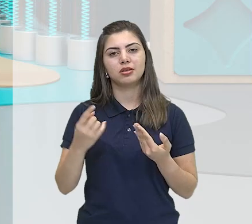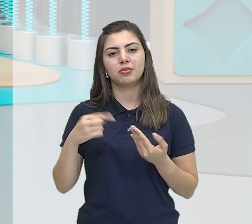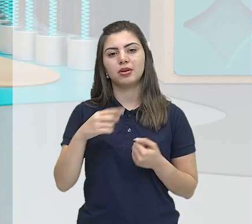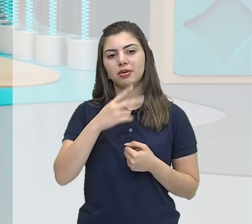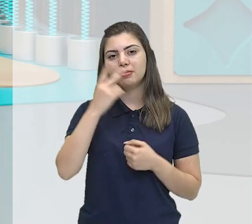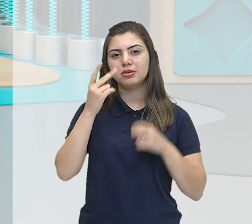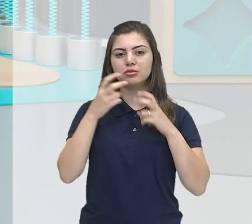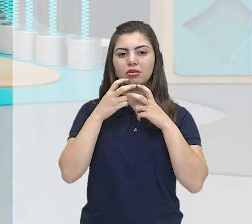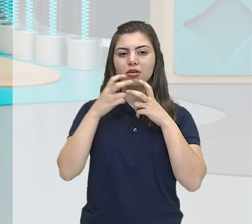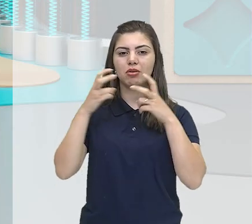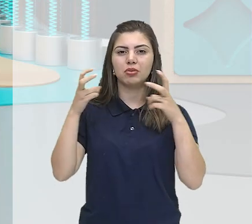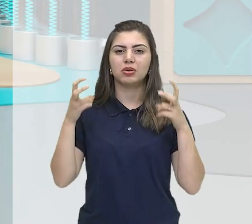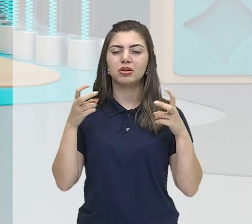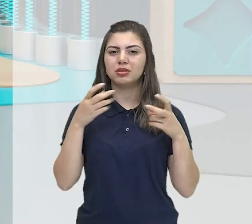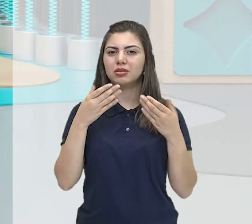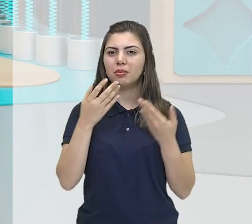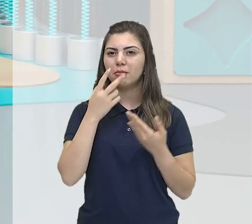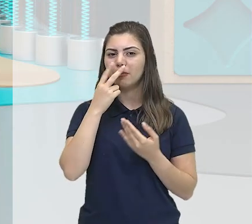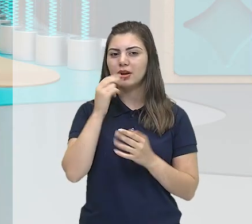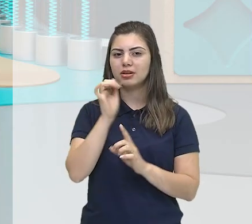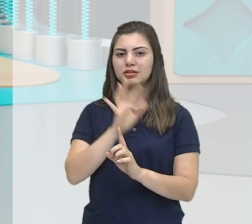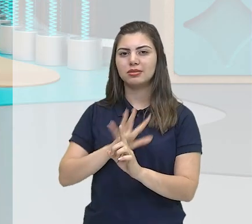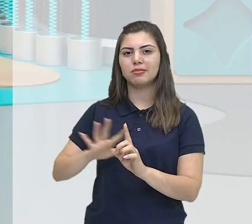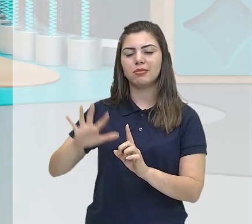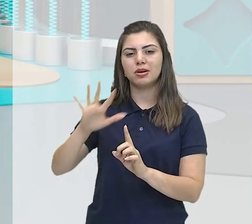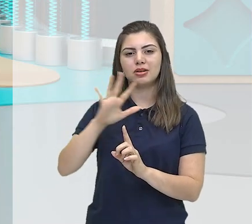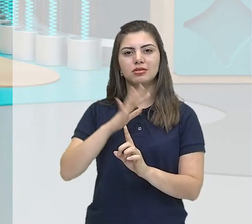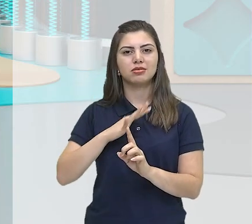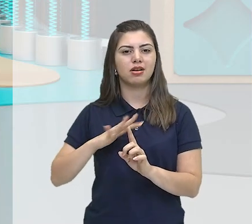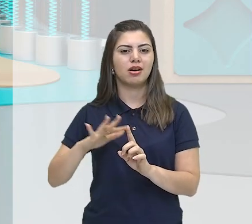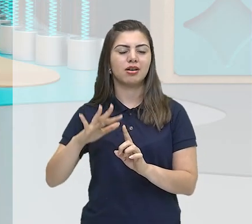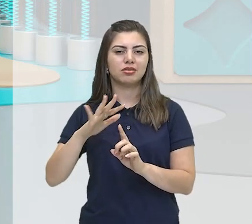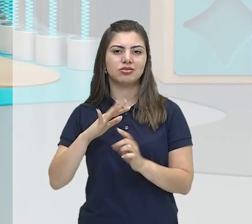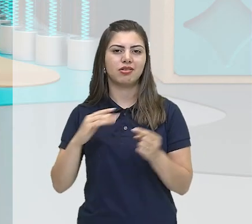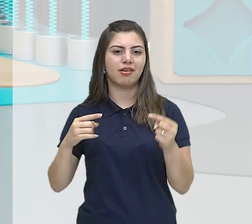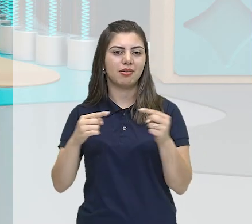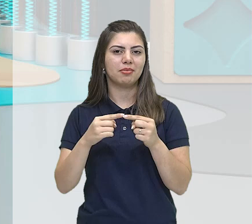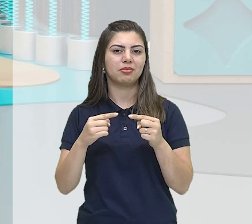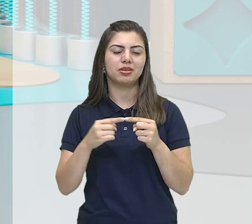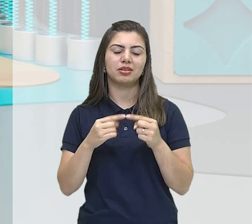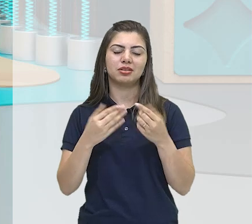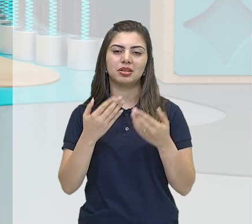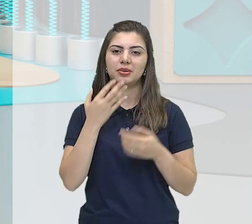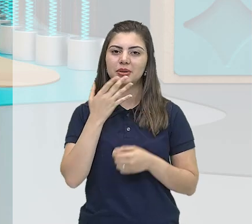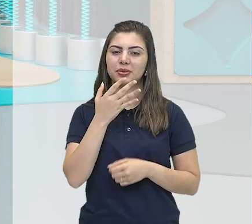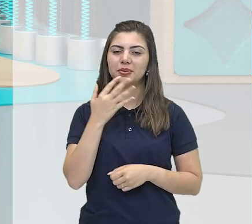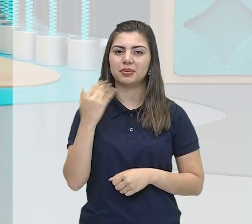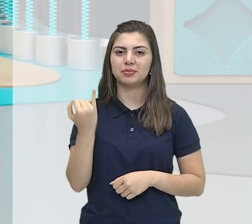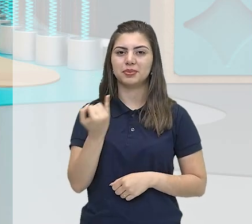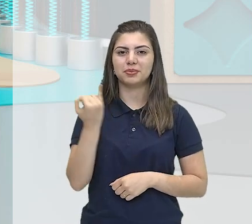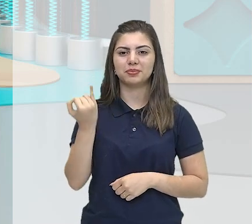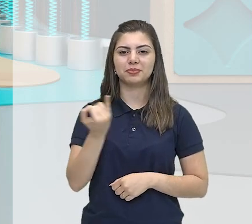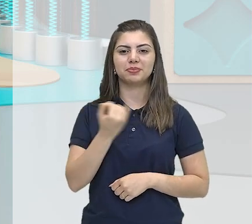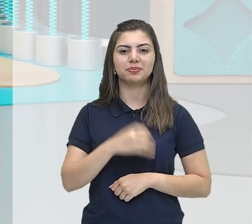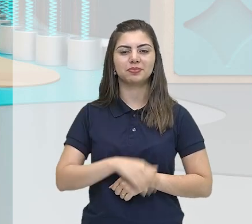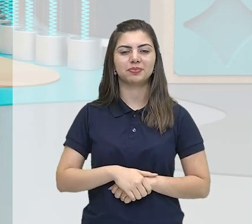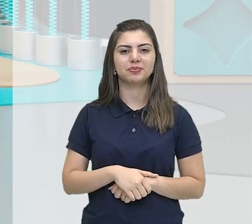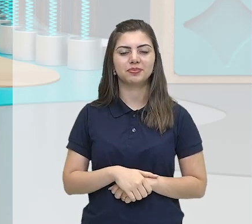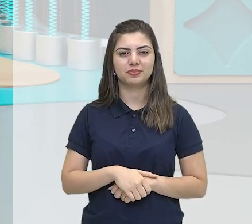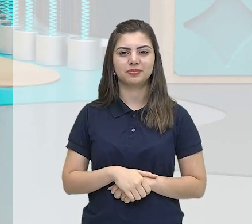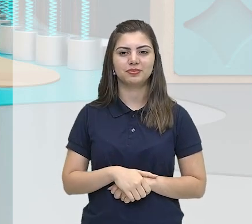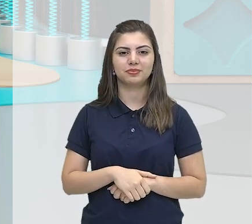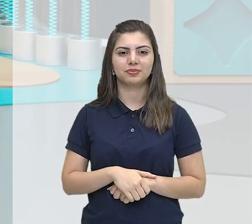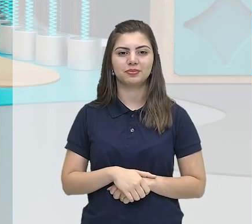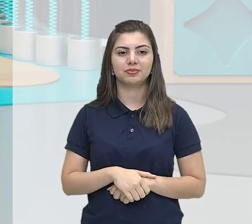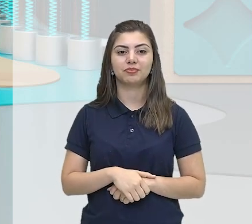terror e toda a paisagem ali acompanha. Então, as cores são muito significativas também nessa forma. Então,